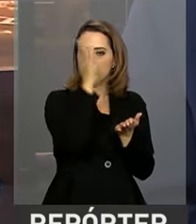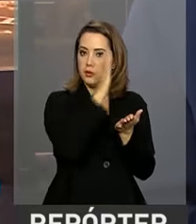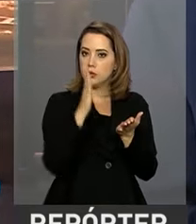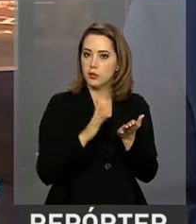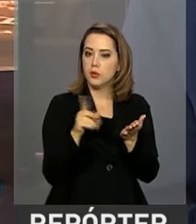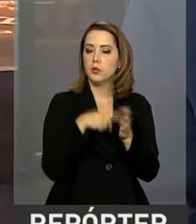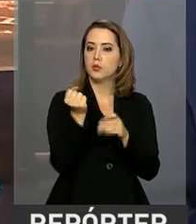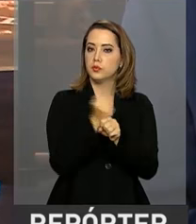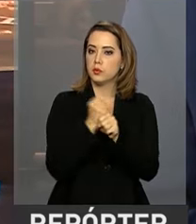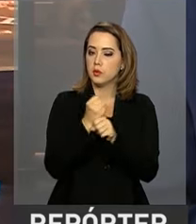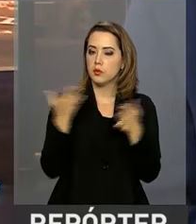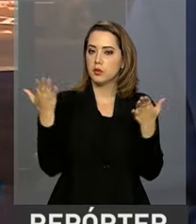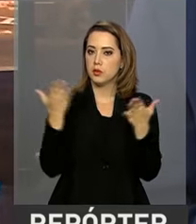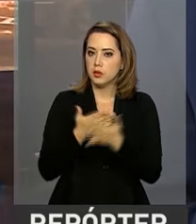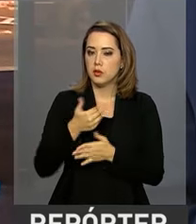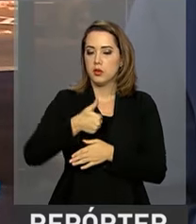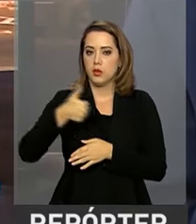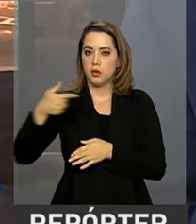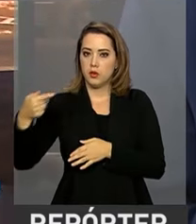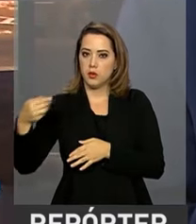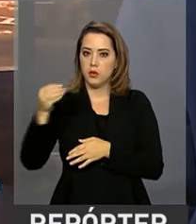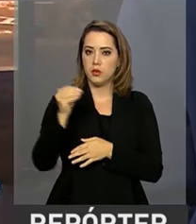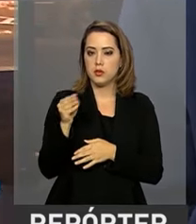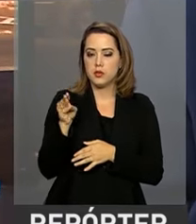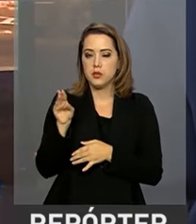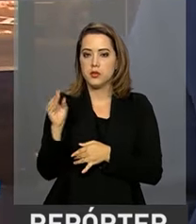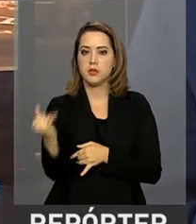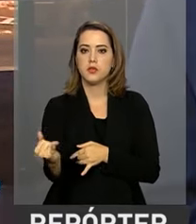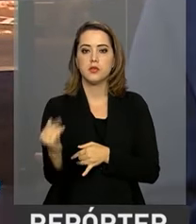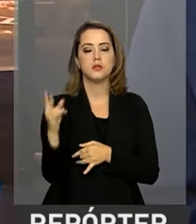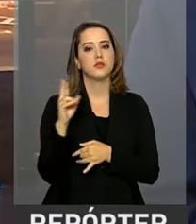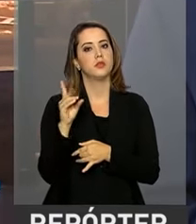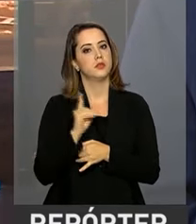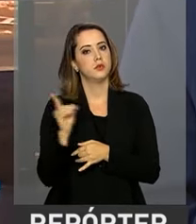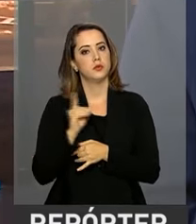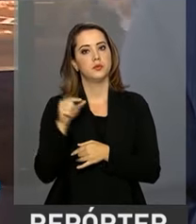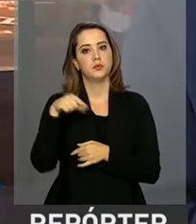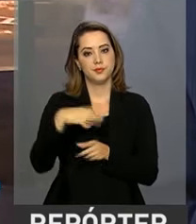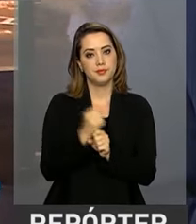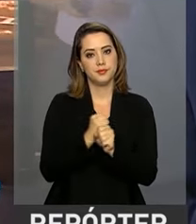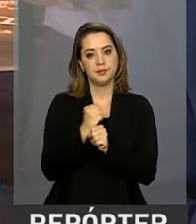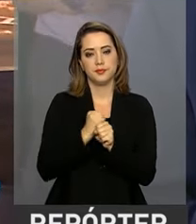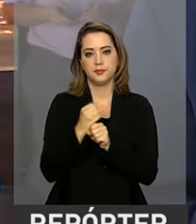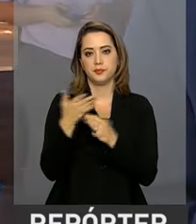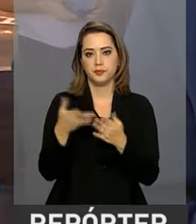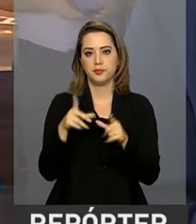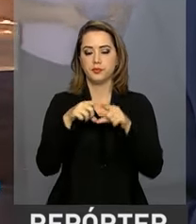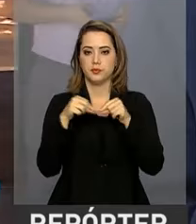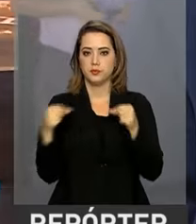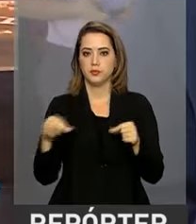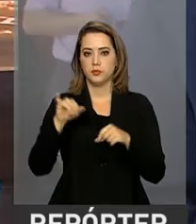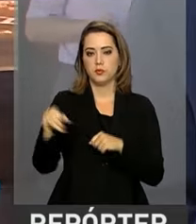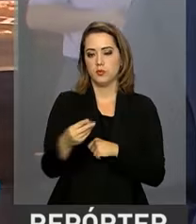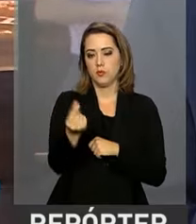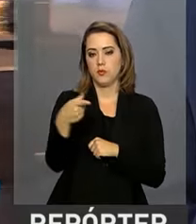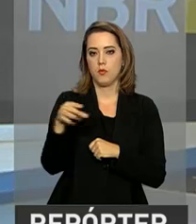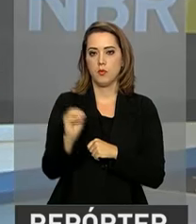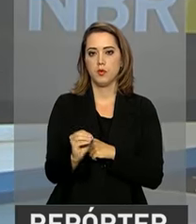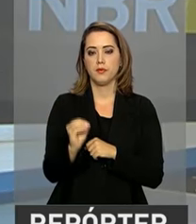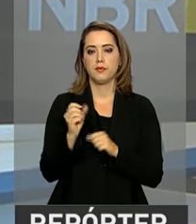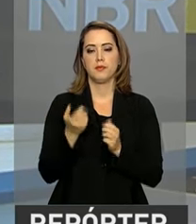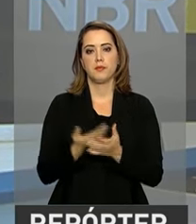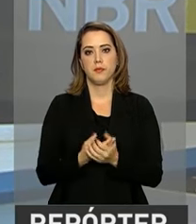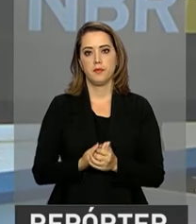previsão passou de 60 para 70 Bilhões de Dólares em 2016 de Brasília João Pedro